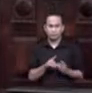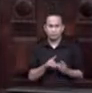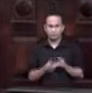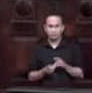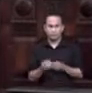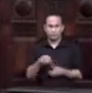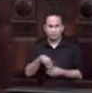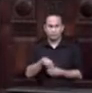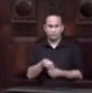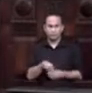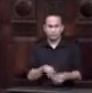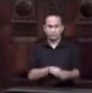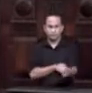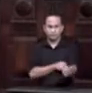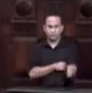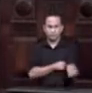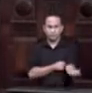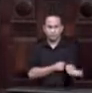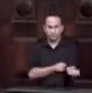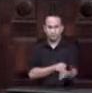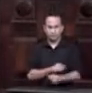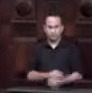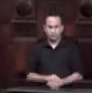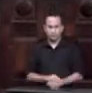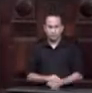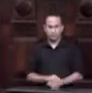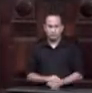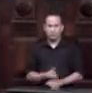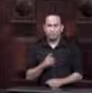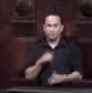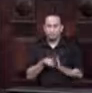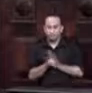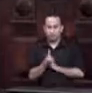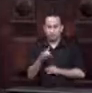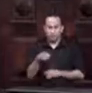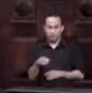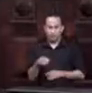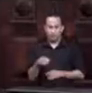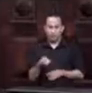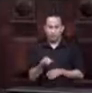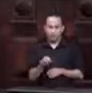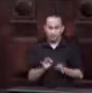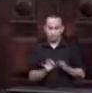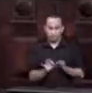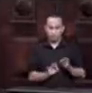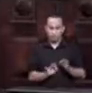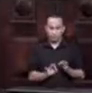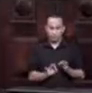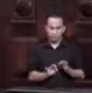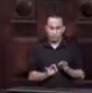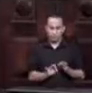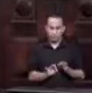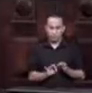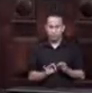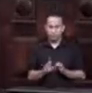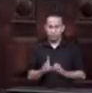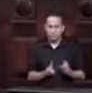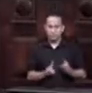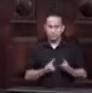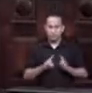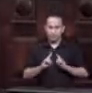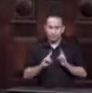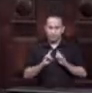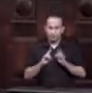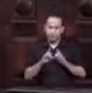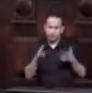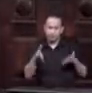deputado... Está votando o projeto? Não, verificar. Não, olha só, Vossa Excelência passou do tempo mais claro, aqui é um